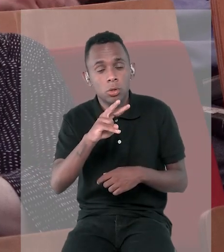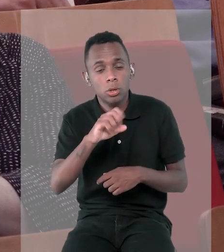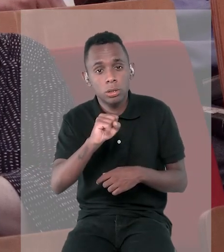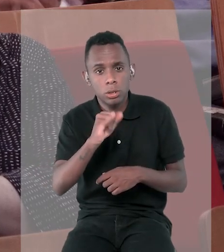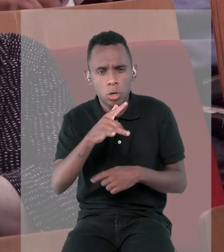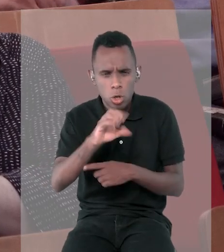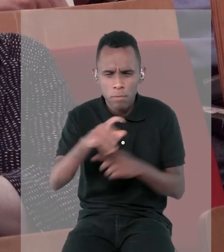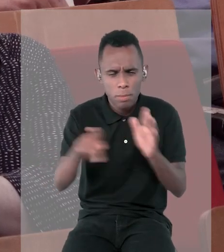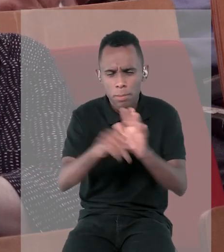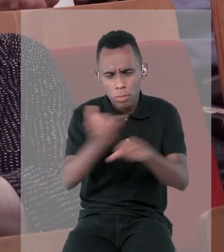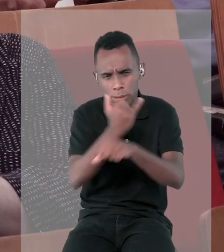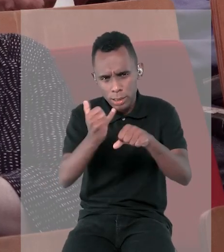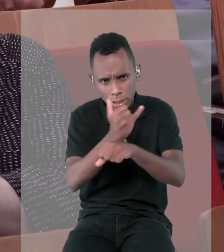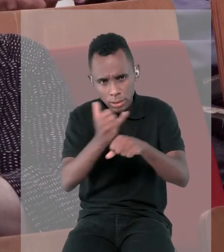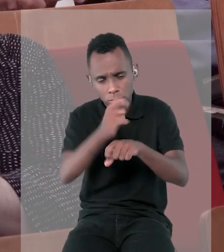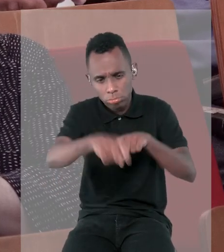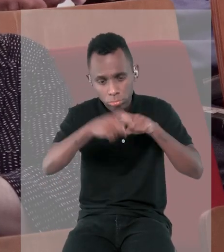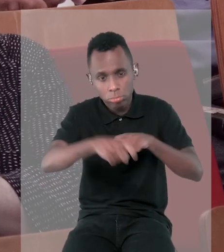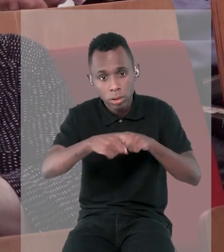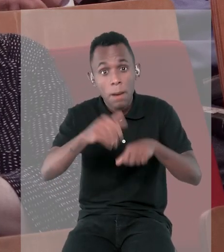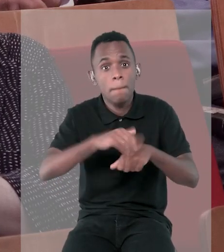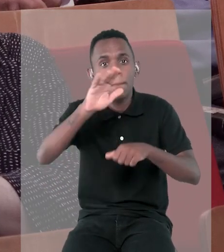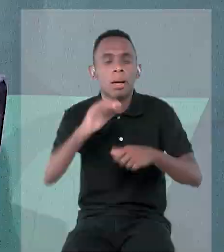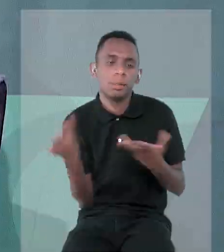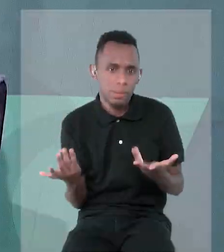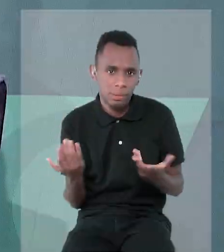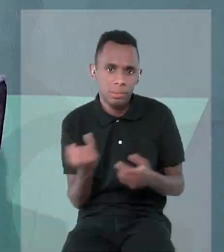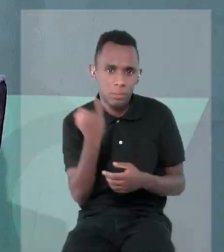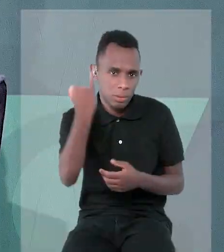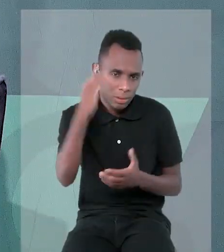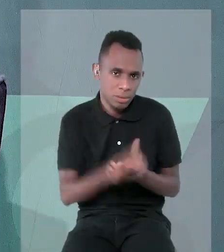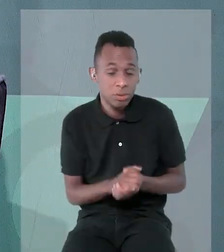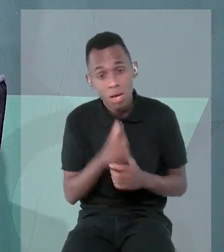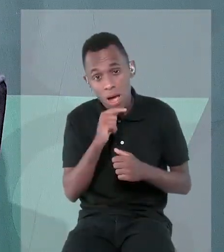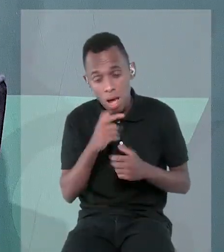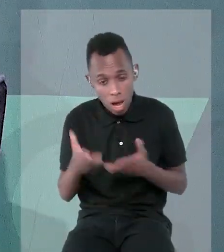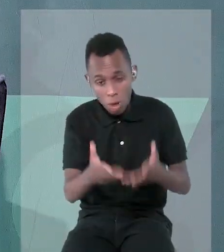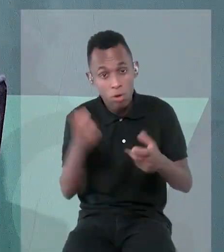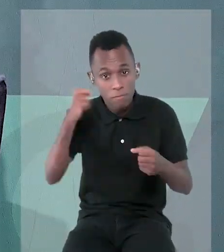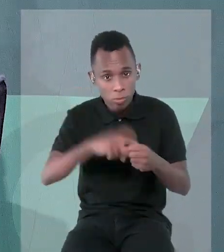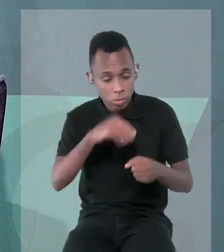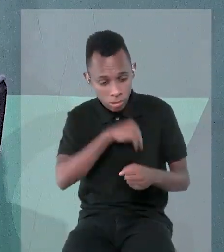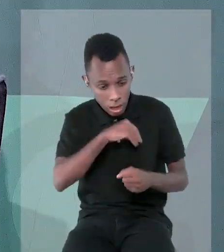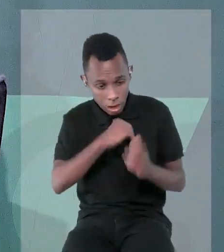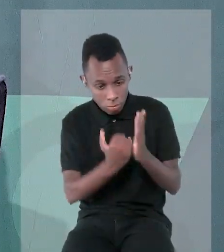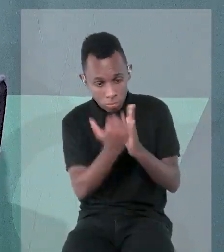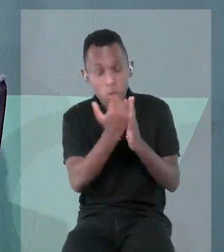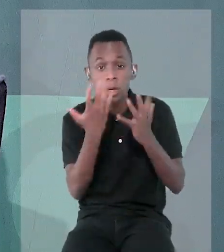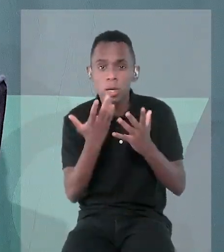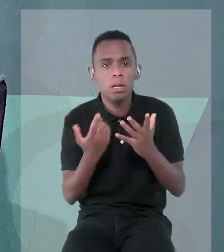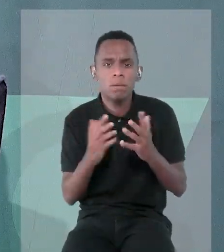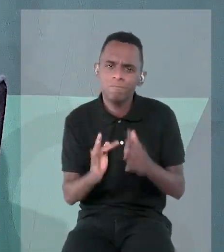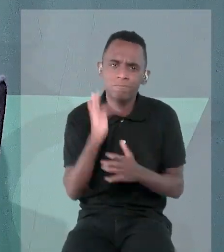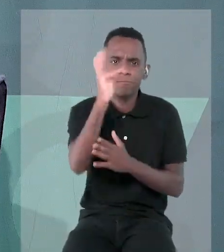Na plateia, 2 espectadoras assistem atentamente. E já que a água tinha voltado, que a renda dele tinha aumentado, ele queria ir